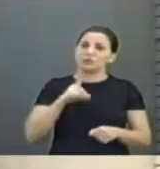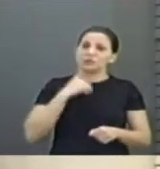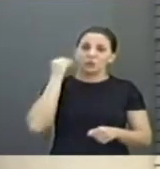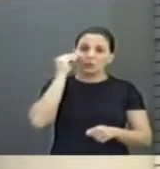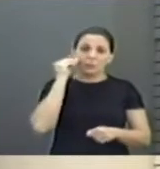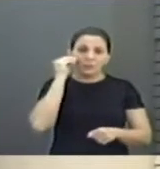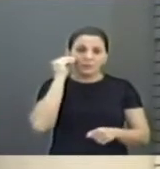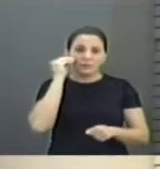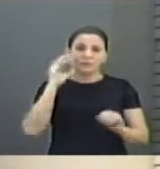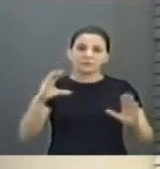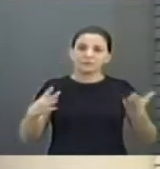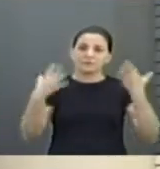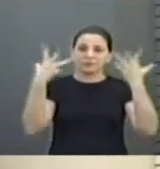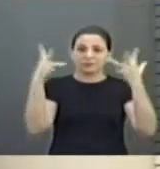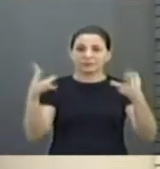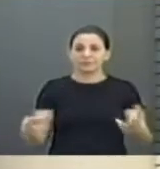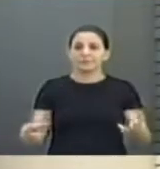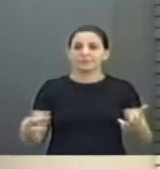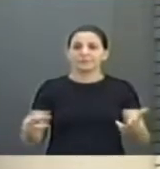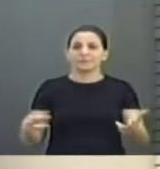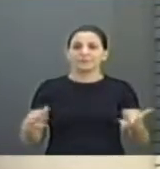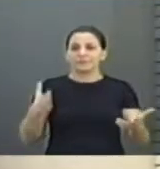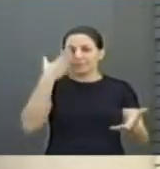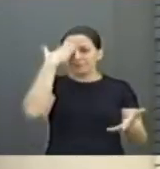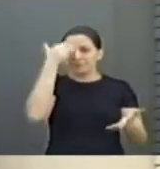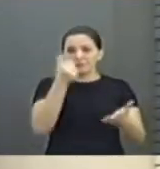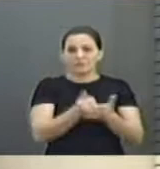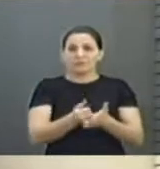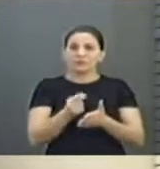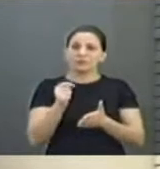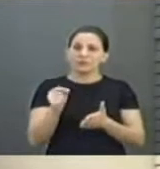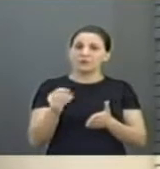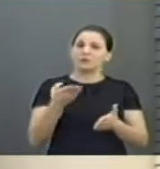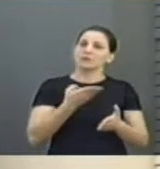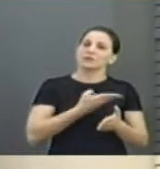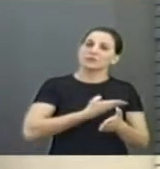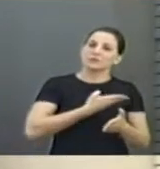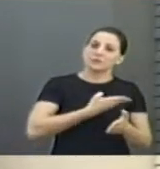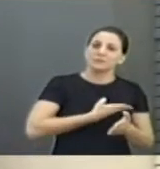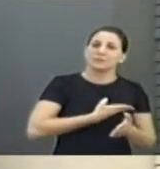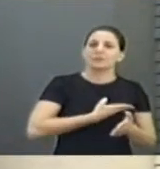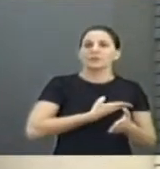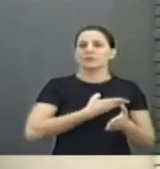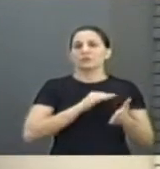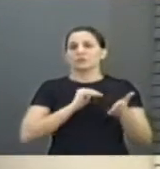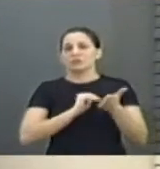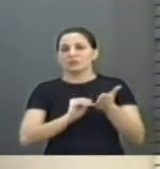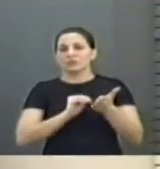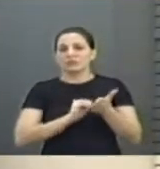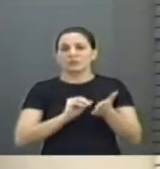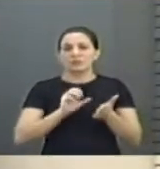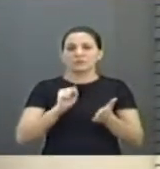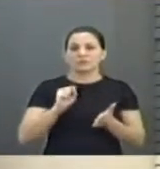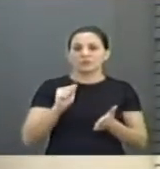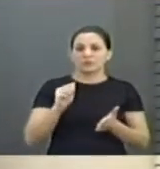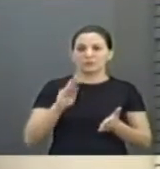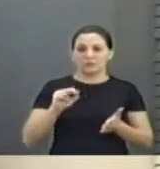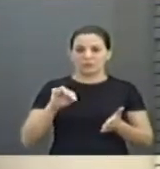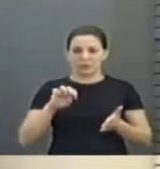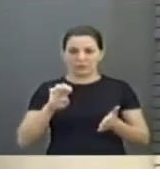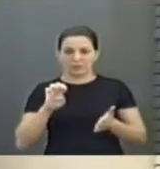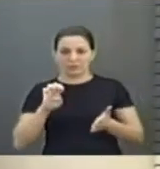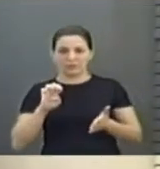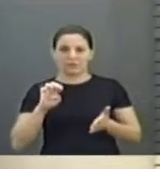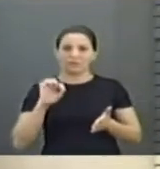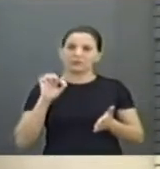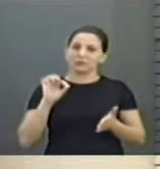experiência nesses eventos. Acredito, inclusive, na sua amizade ao secretário Sabonetti, e acho que o presidente